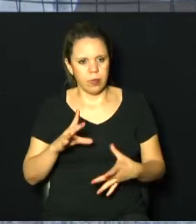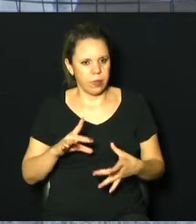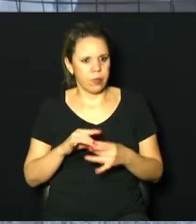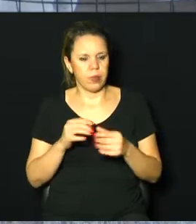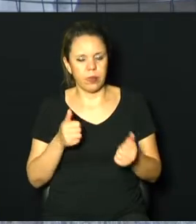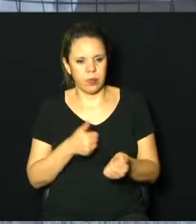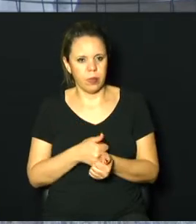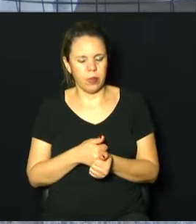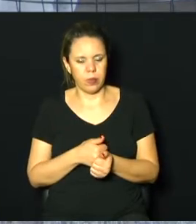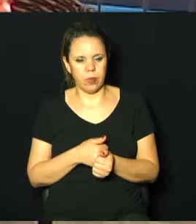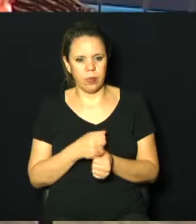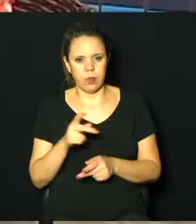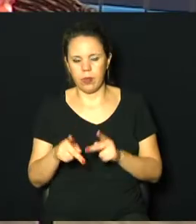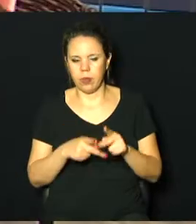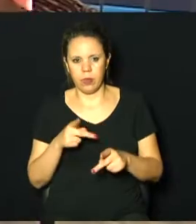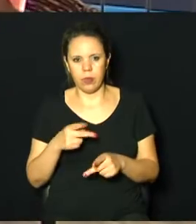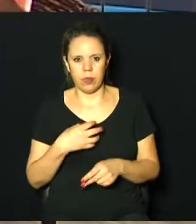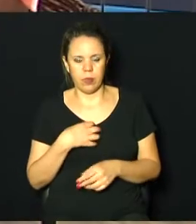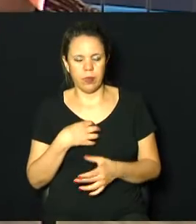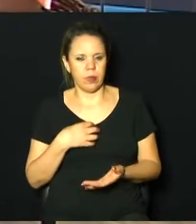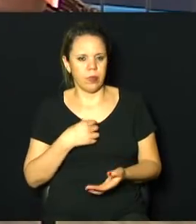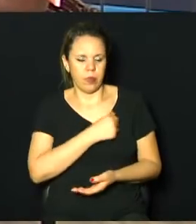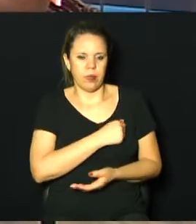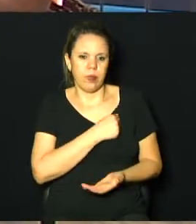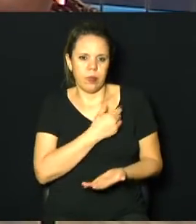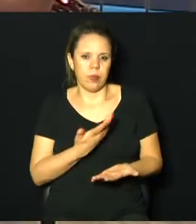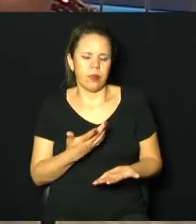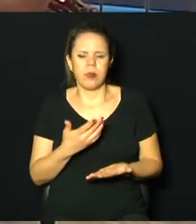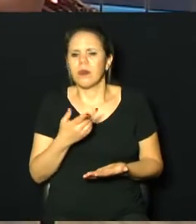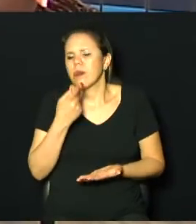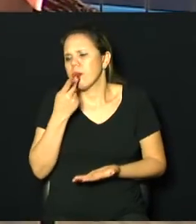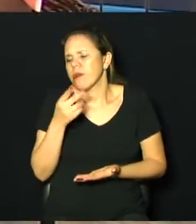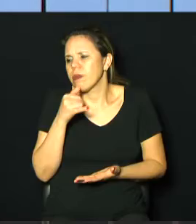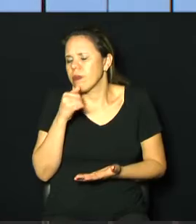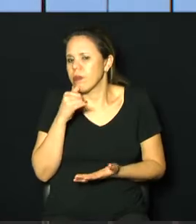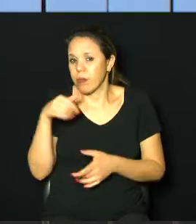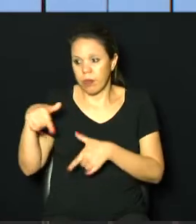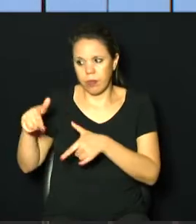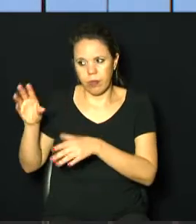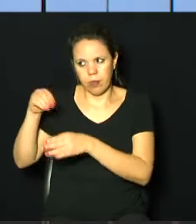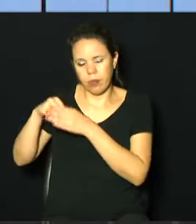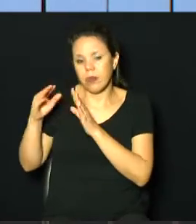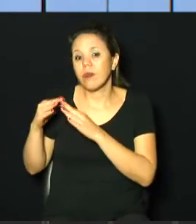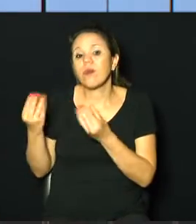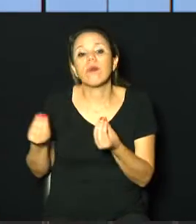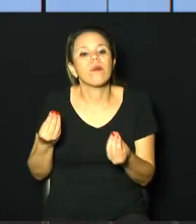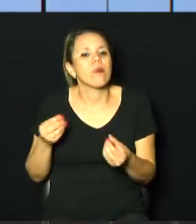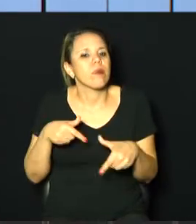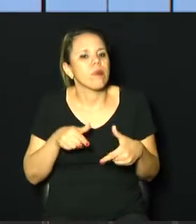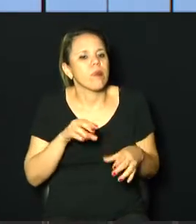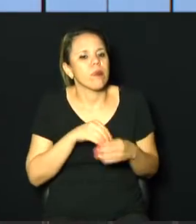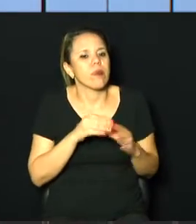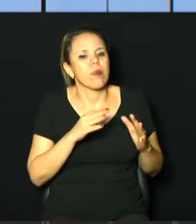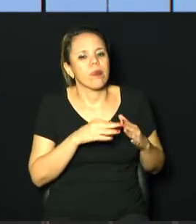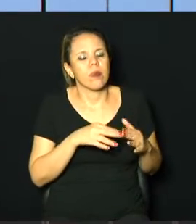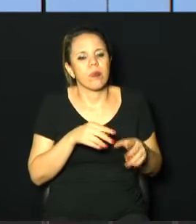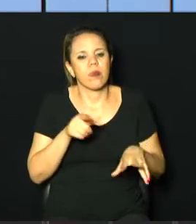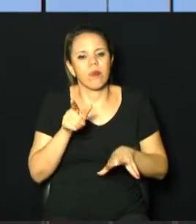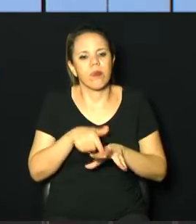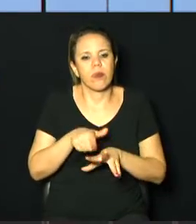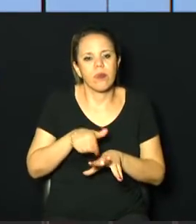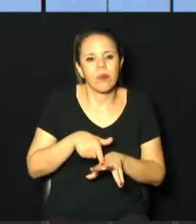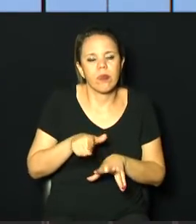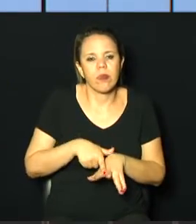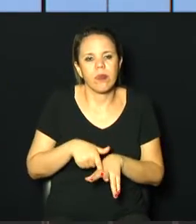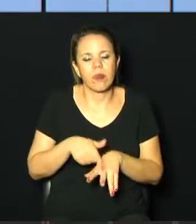pouco dessa ausência. Agora, você falou do trabalhar em casa. Como é que se trabalha em casa? É de chinelo,